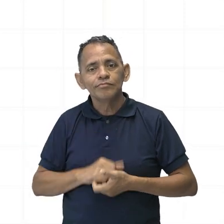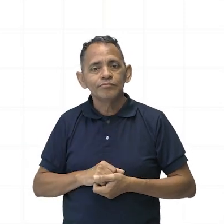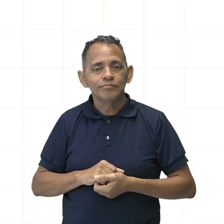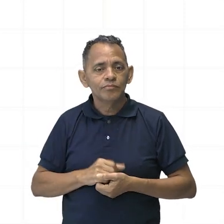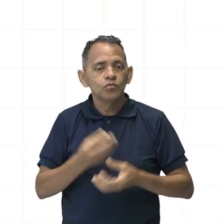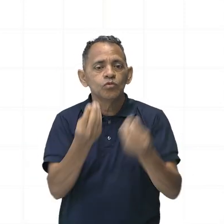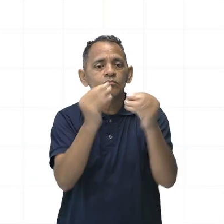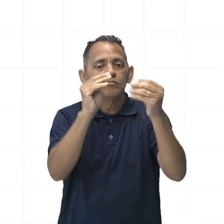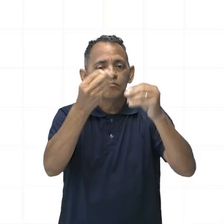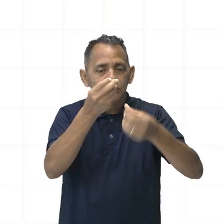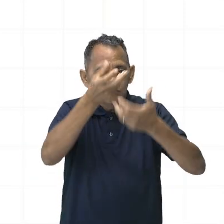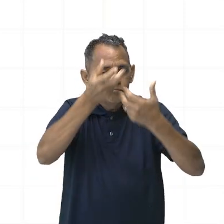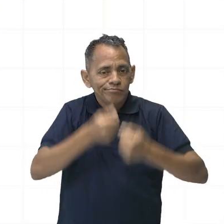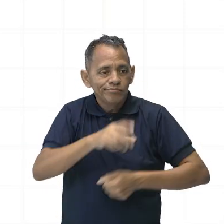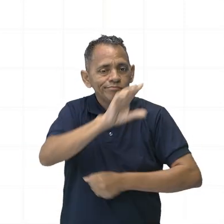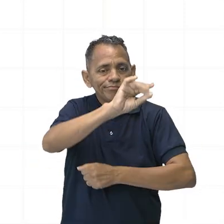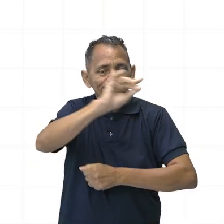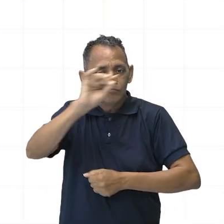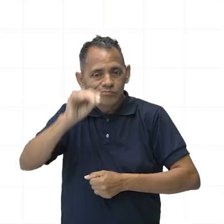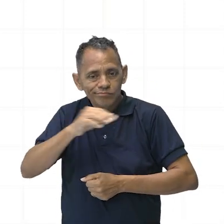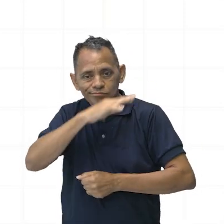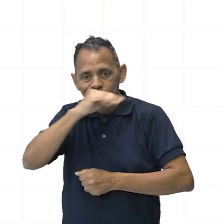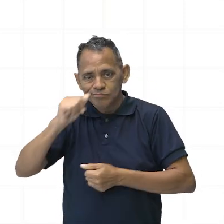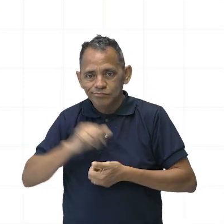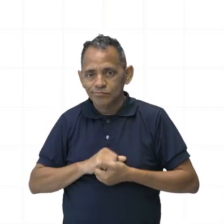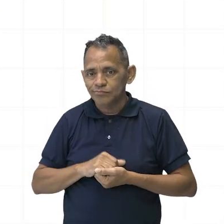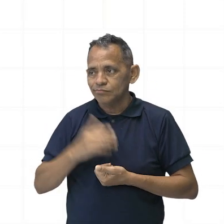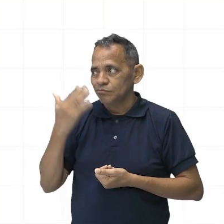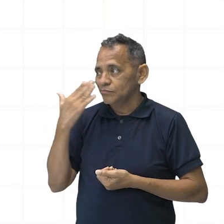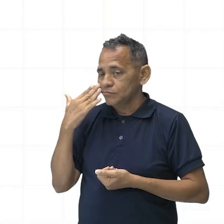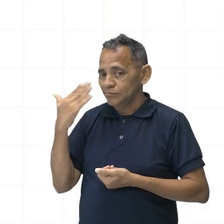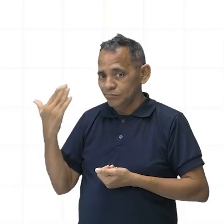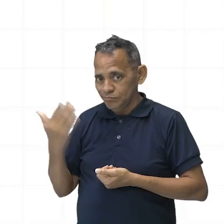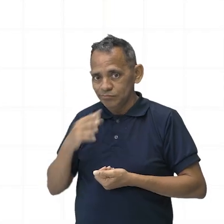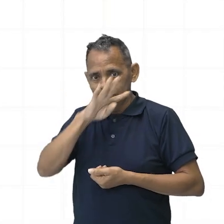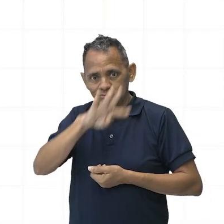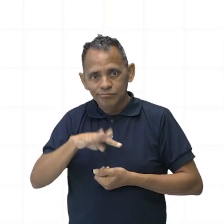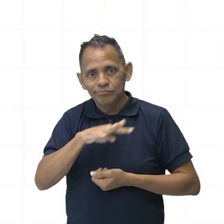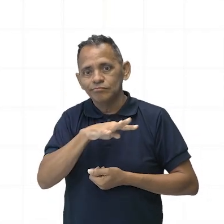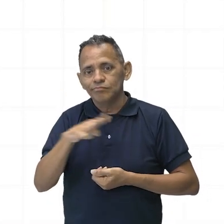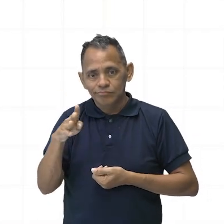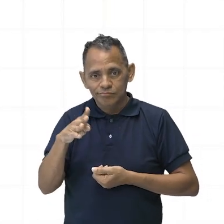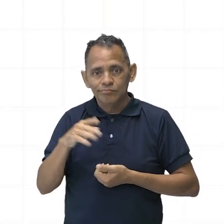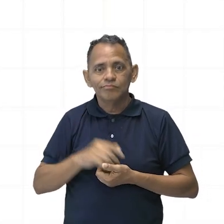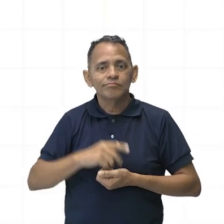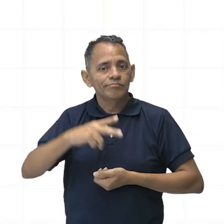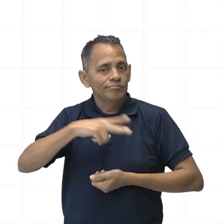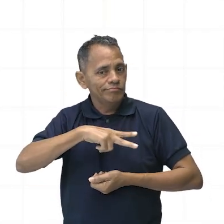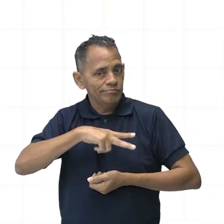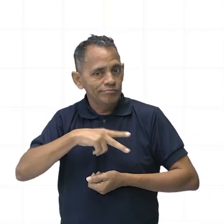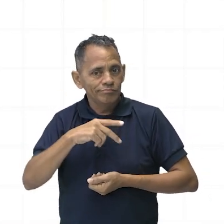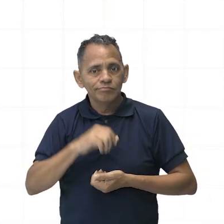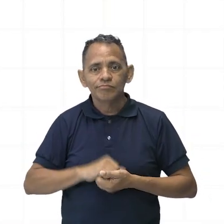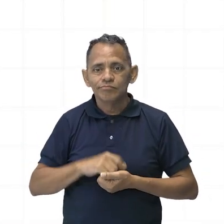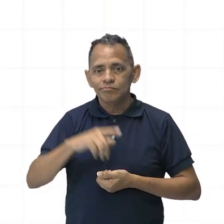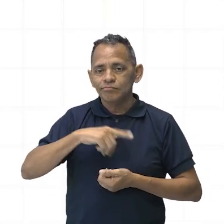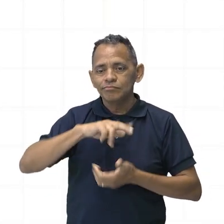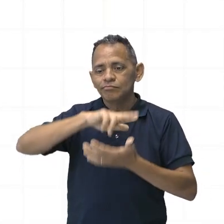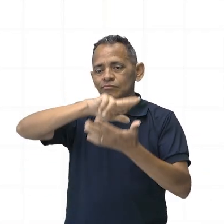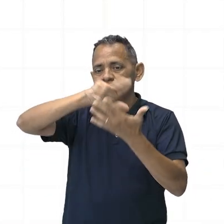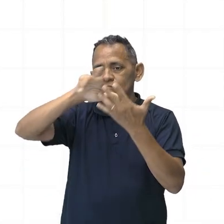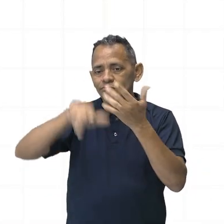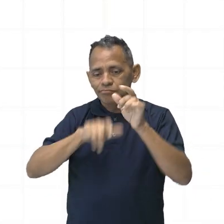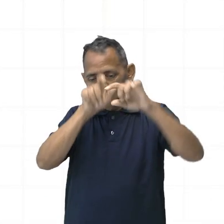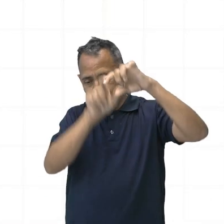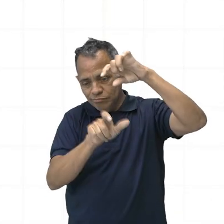crianças. Esse gráfico, se eu fosse fazer individualmente, ia ter diversas colunas. E quando eu tenho o